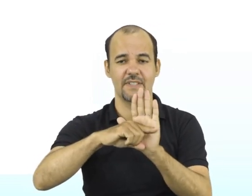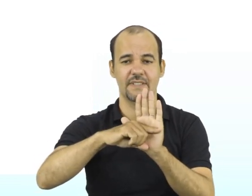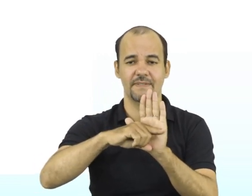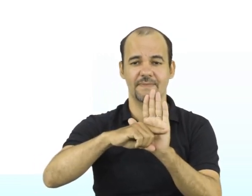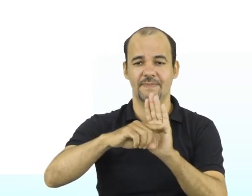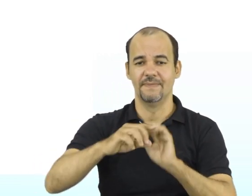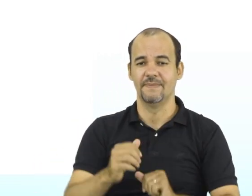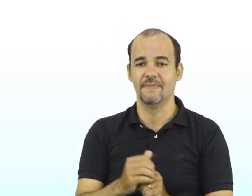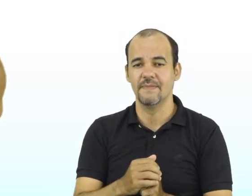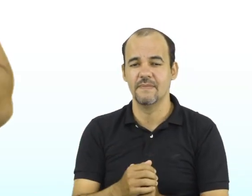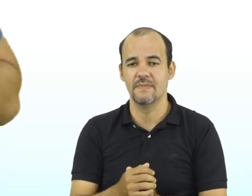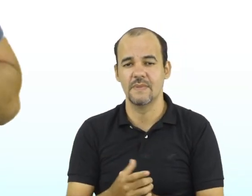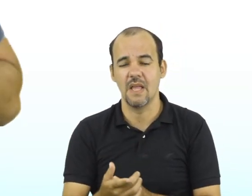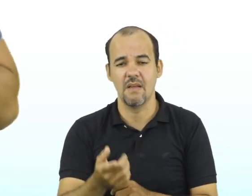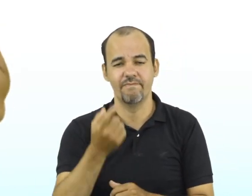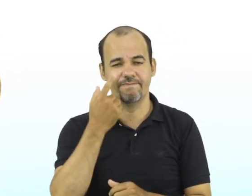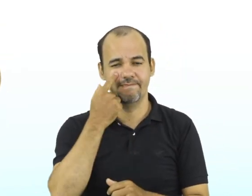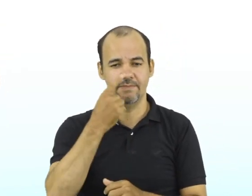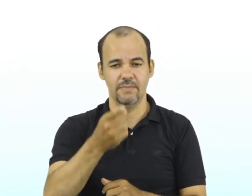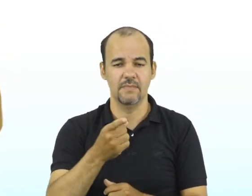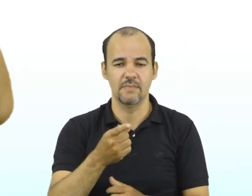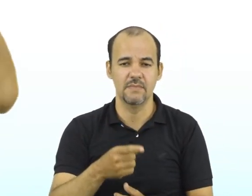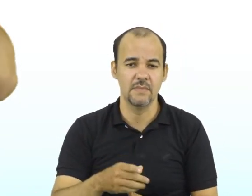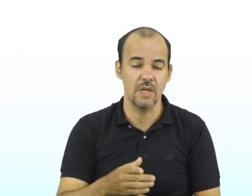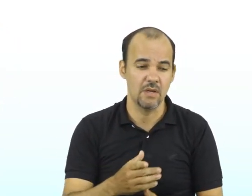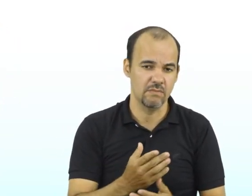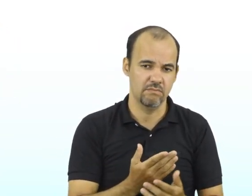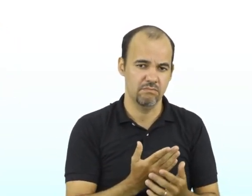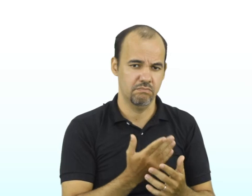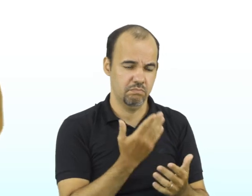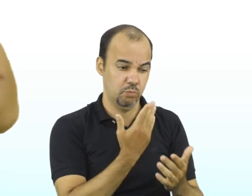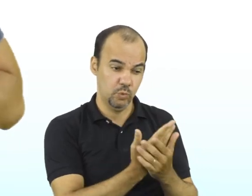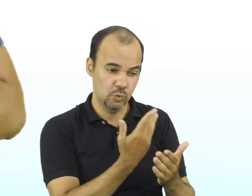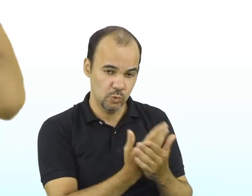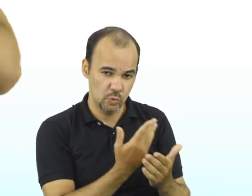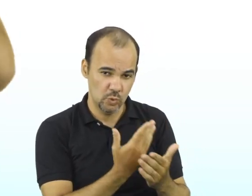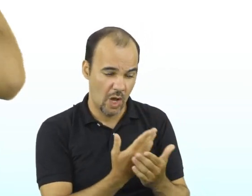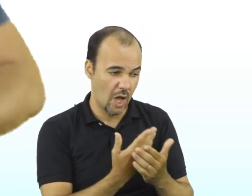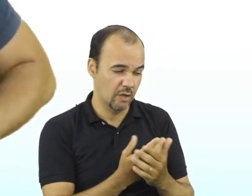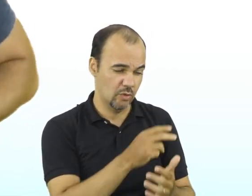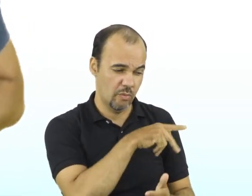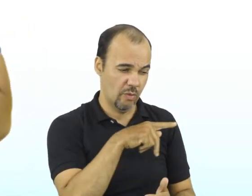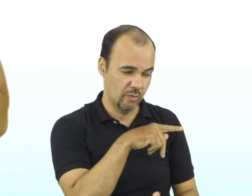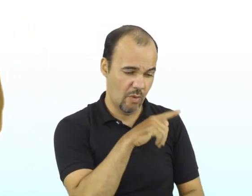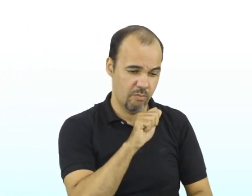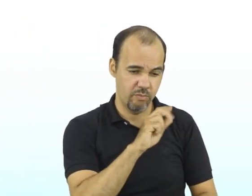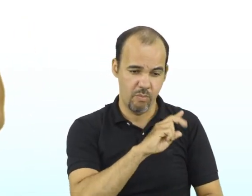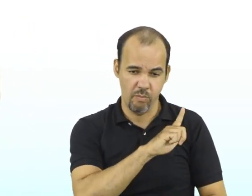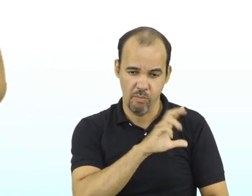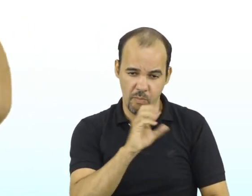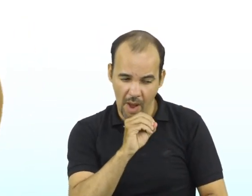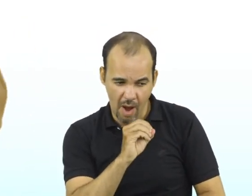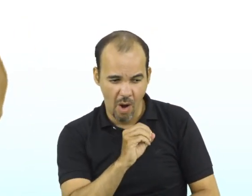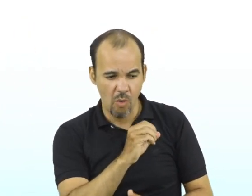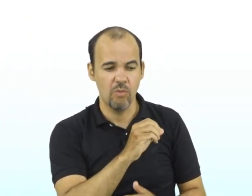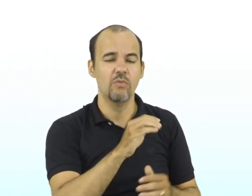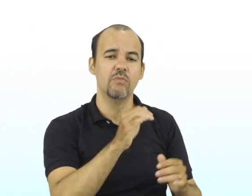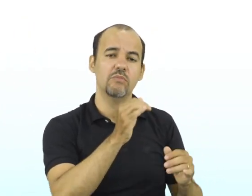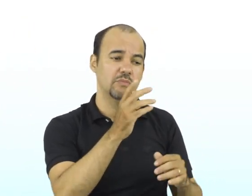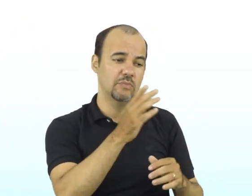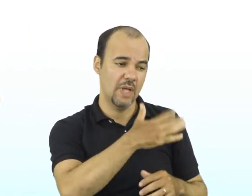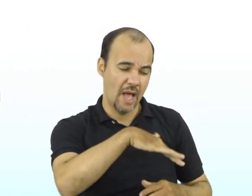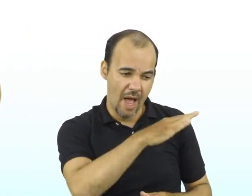negativas. Aí você provavelmente deve estar estudando com Paulo Vieira de Física, ou vai estudar